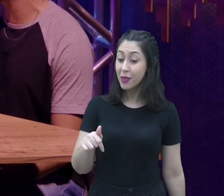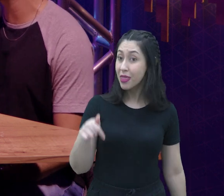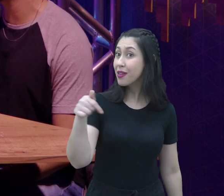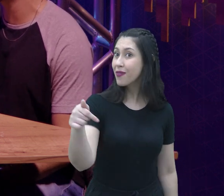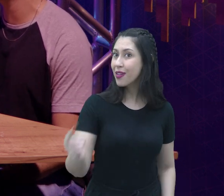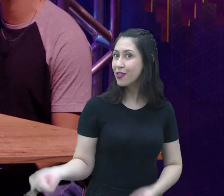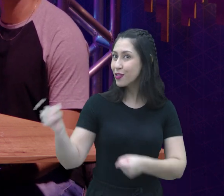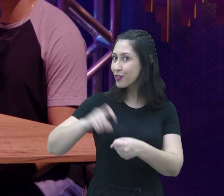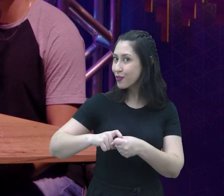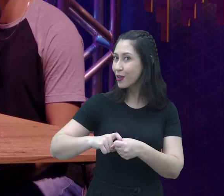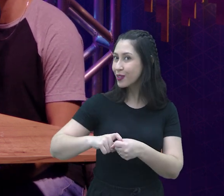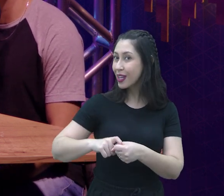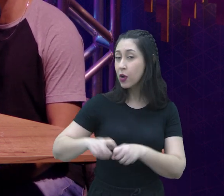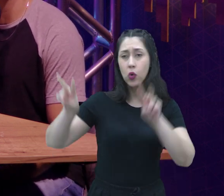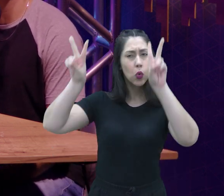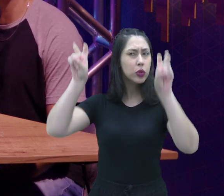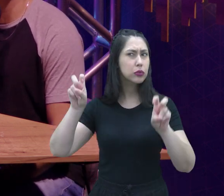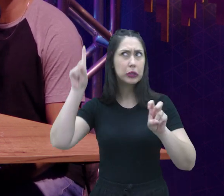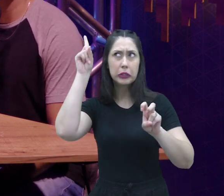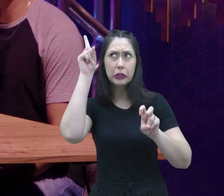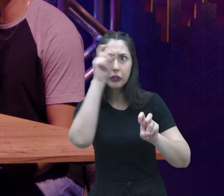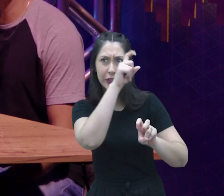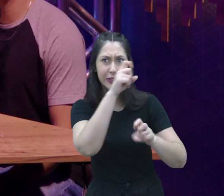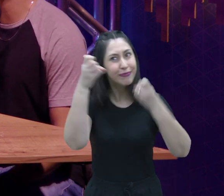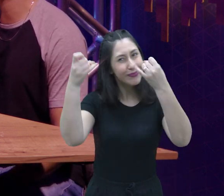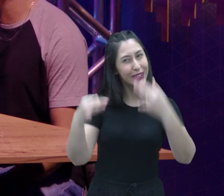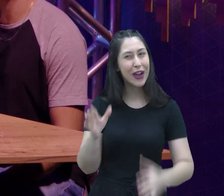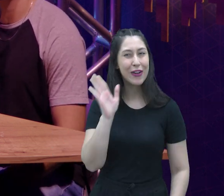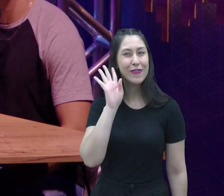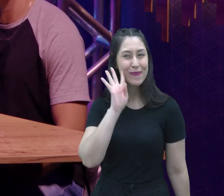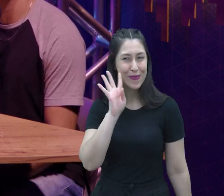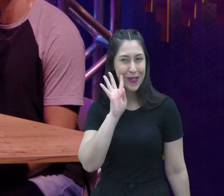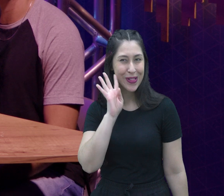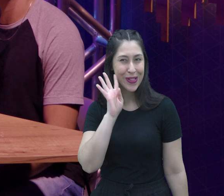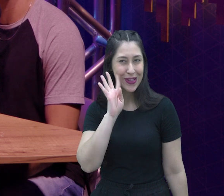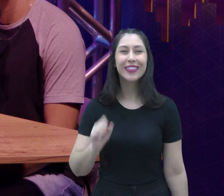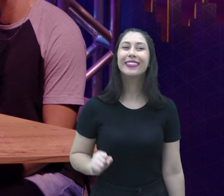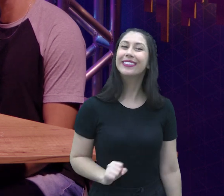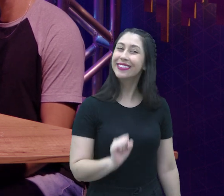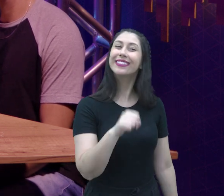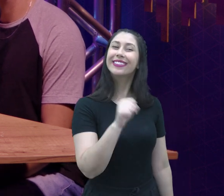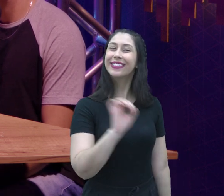volta semana que vem, né, Vicky? É isso. Um tema cabeludo que vai ficar de um jeito mais legal aqui pra